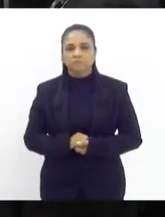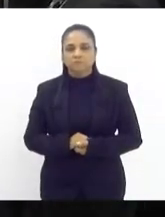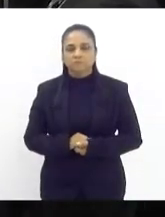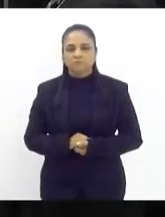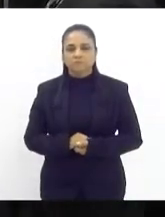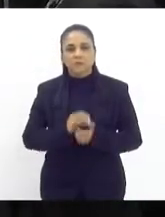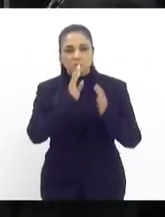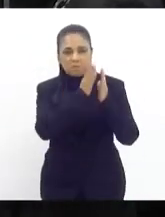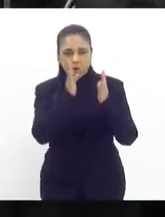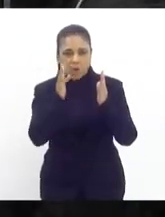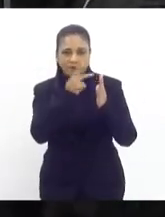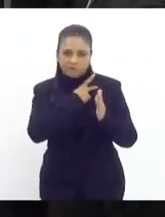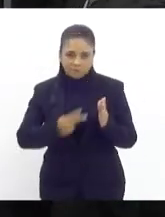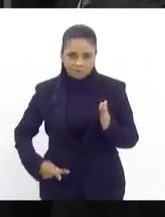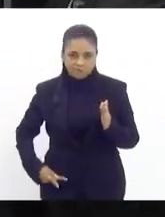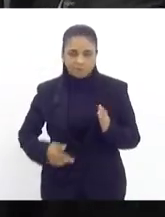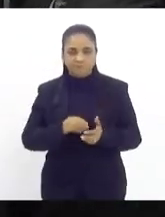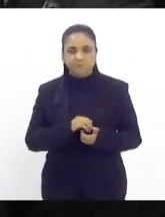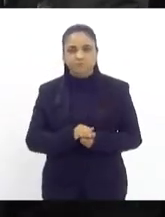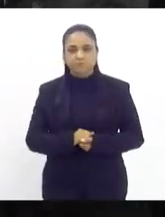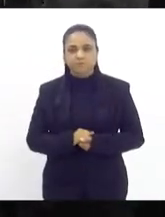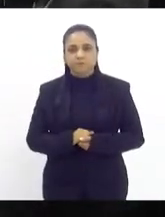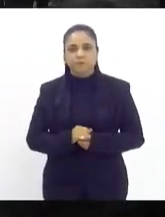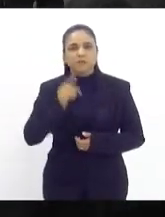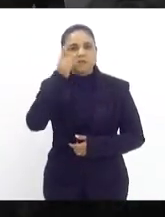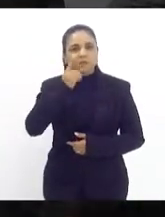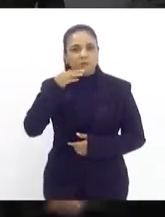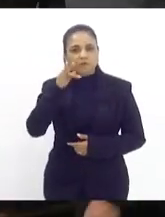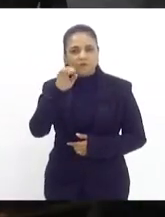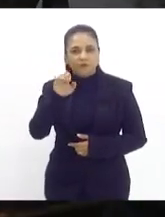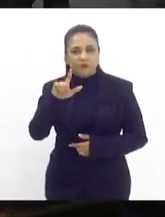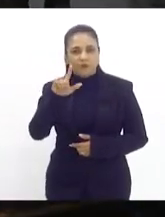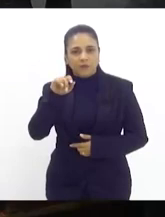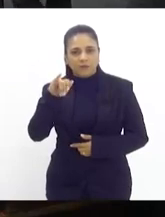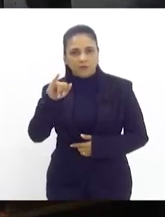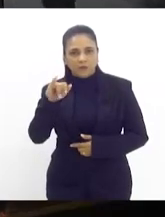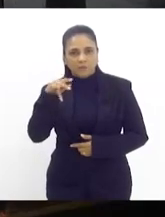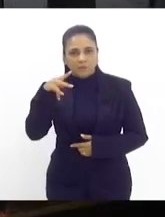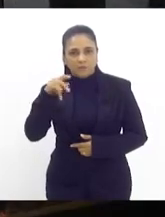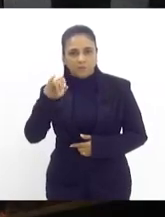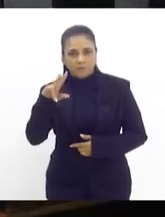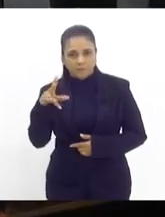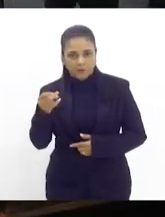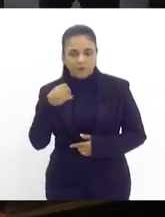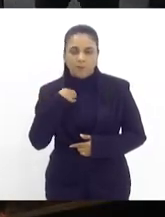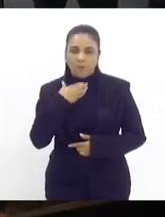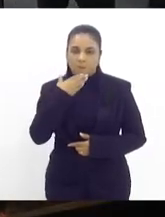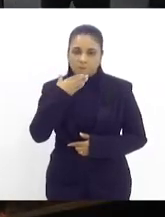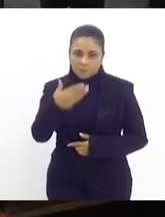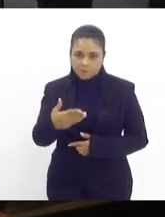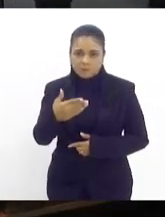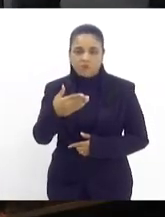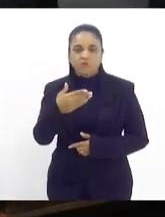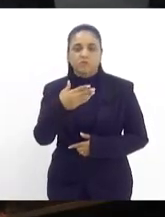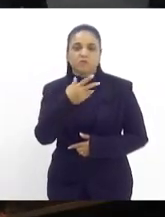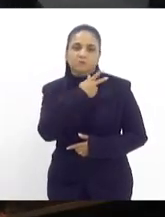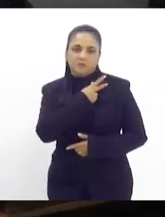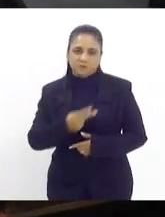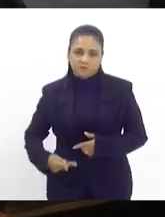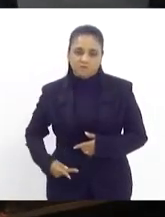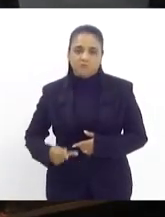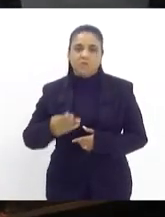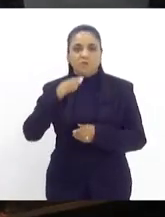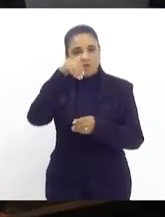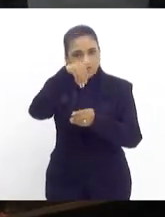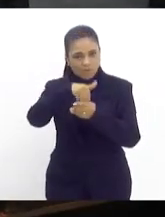Pela ordem, presidente. Deputado Filipinho Rabes, por favor. Queria pedir a Vossa Excelência que deixe consignado meu voto